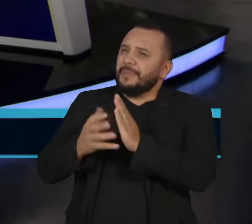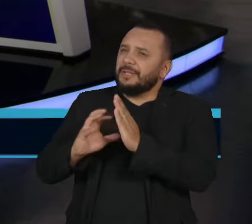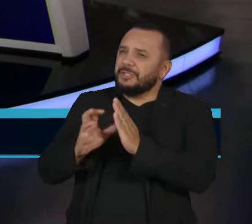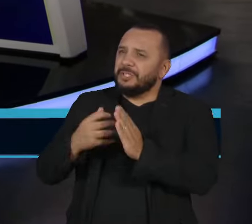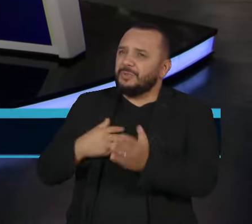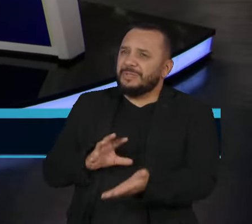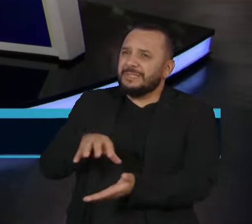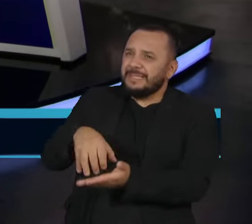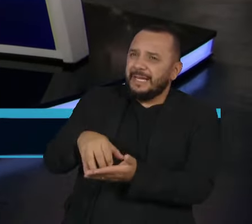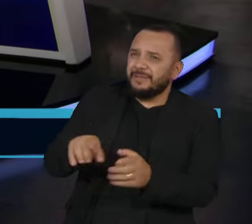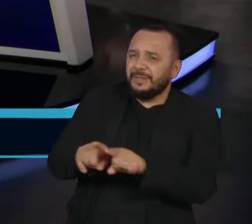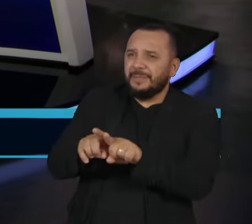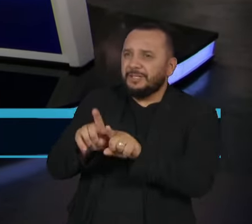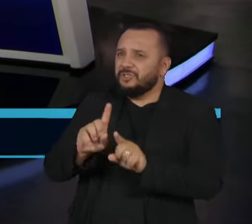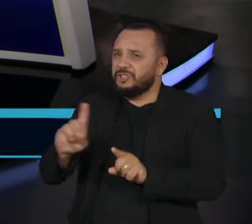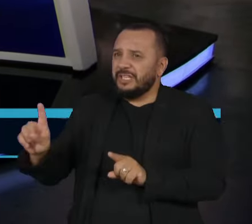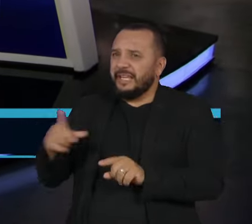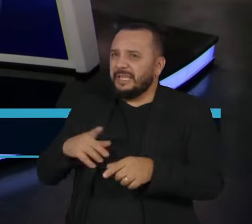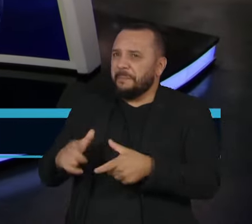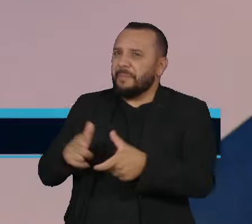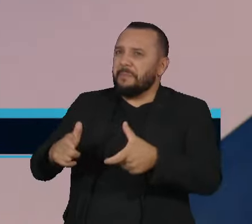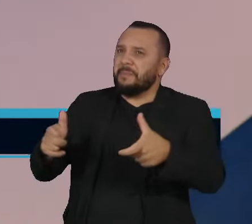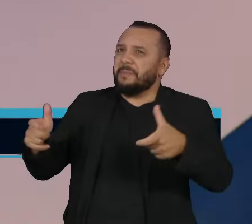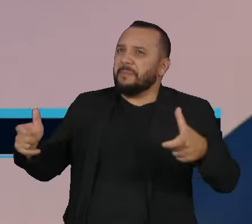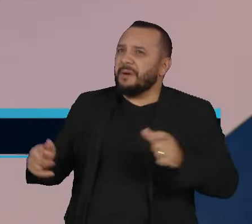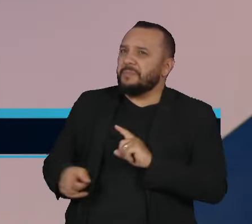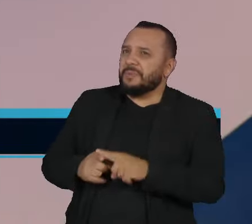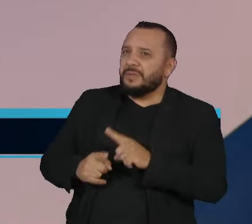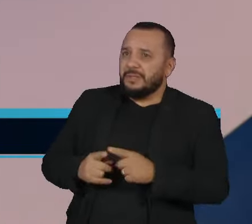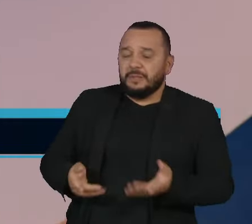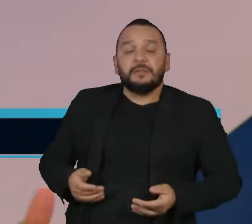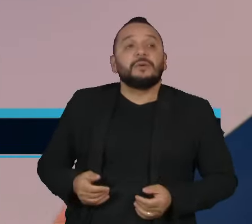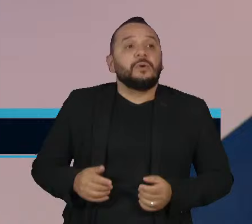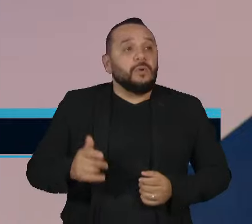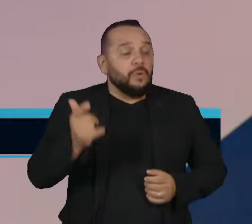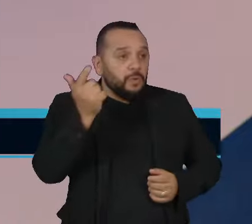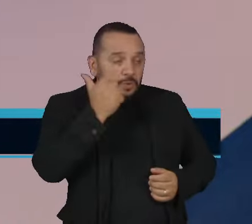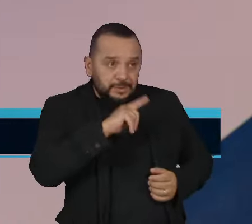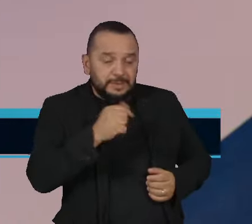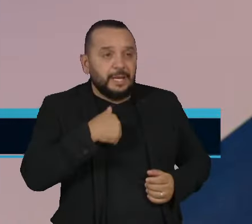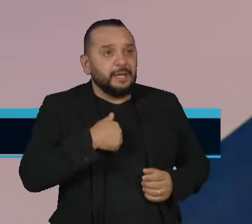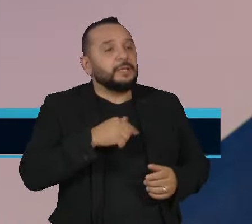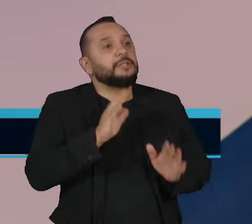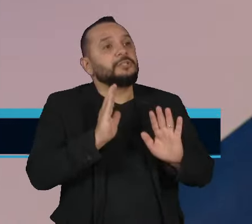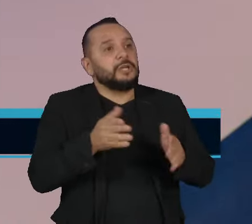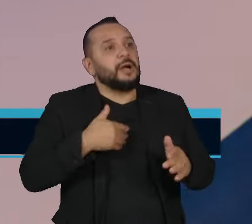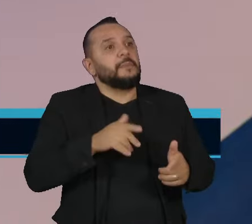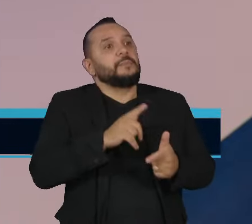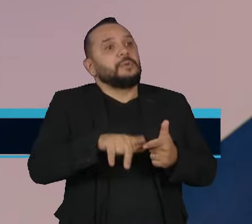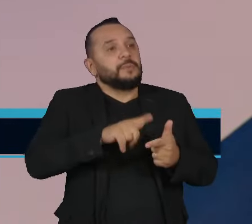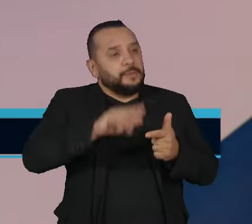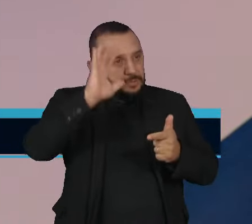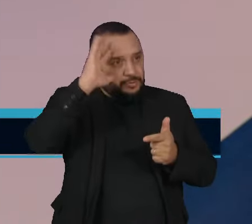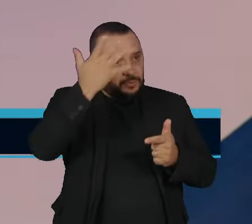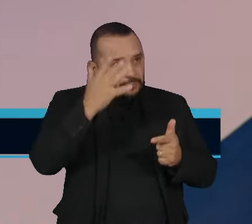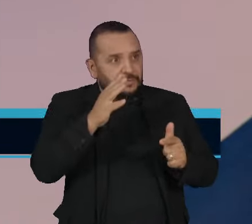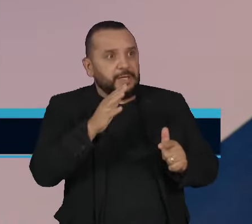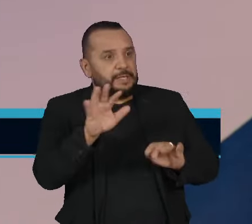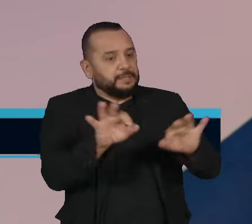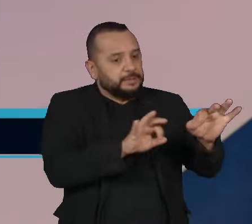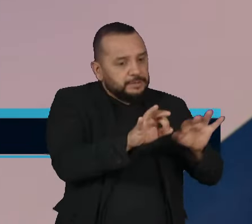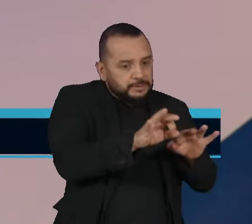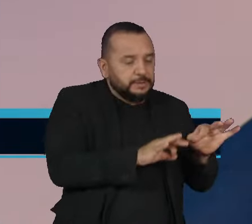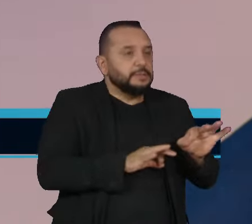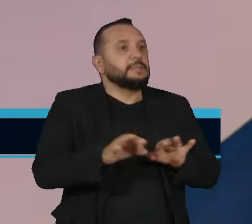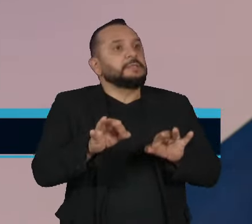centro-direita? Uma capacidade de lidar com a realidade mais forte do que a esquerda ou a centro-esquerda, e conseguir entender melhor os